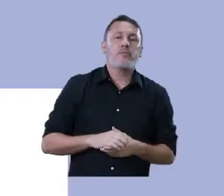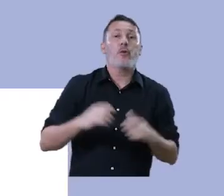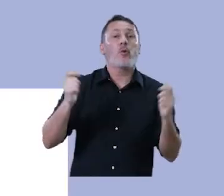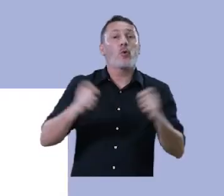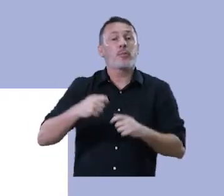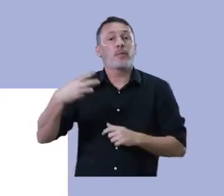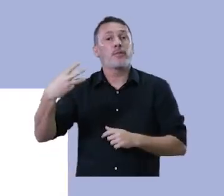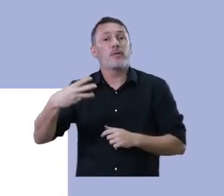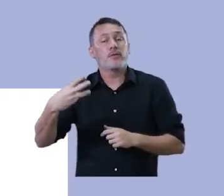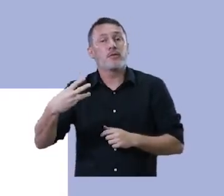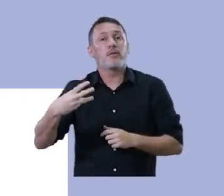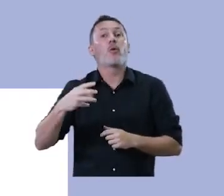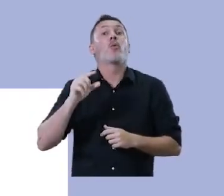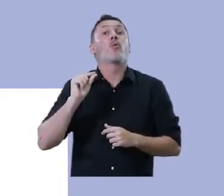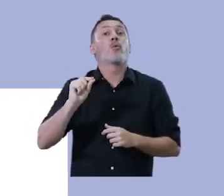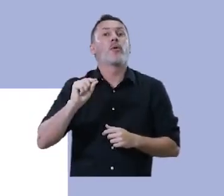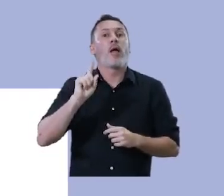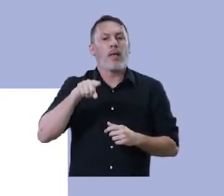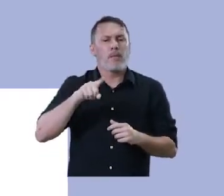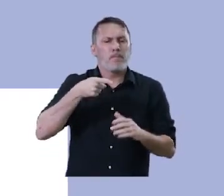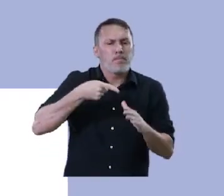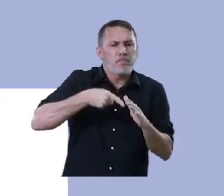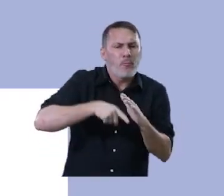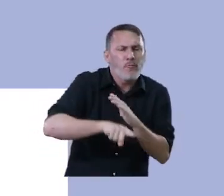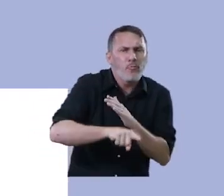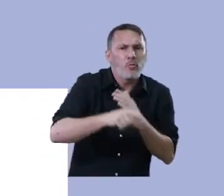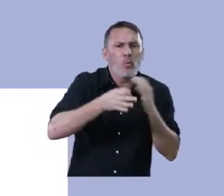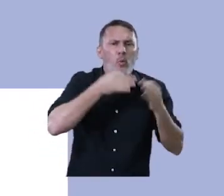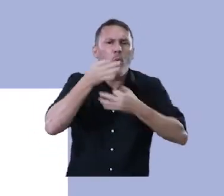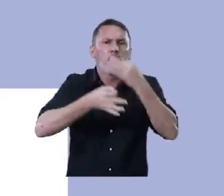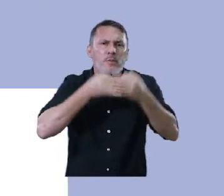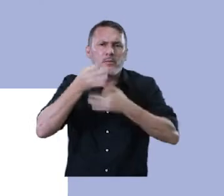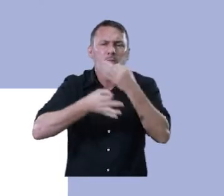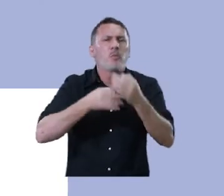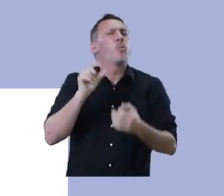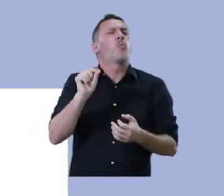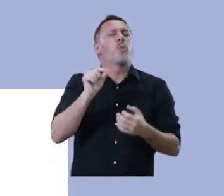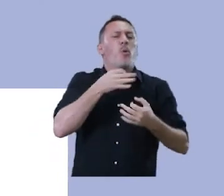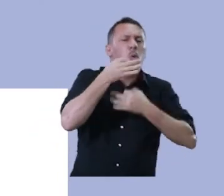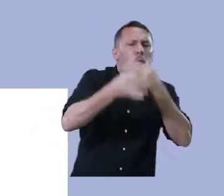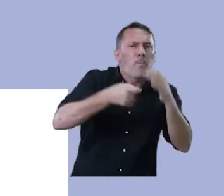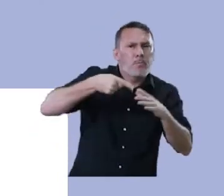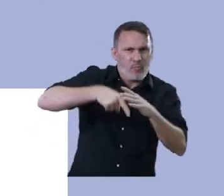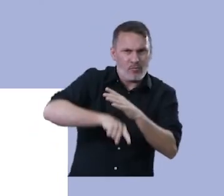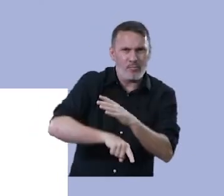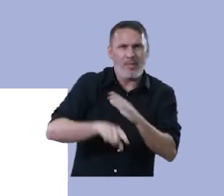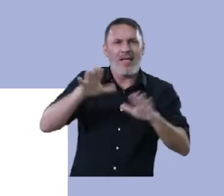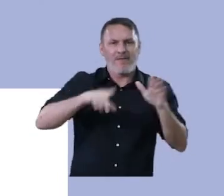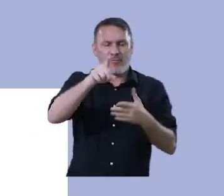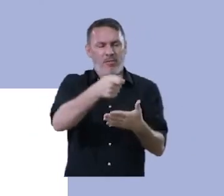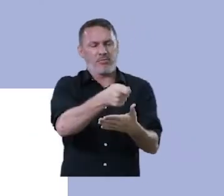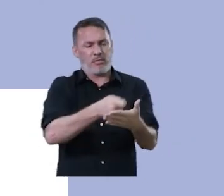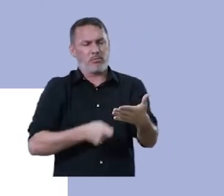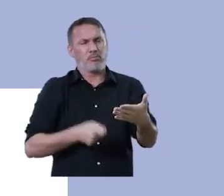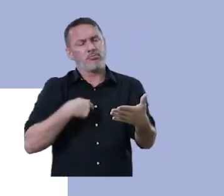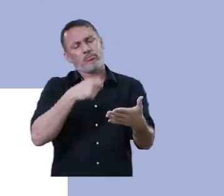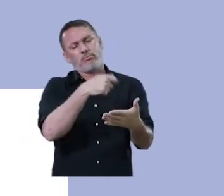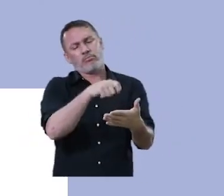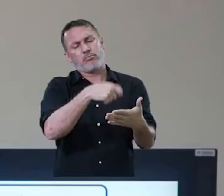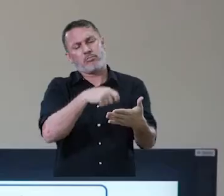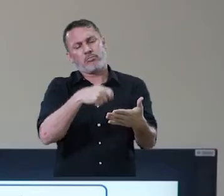a competência 3 é a profundidade argumentativa. O que acontece isso aqui? Às vezes você faz uma